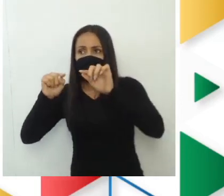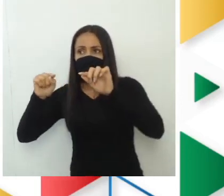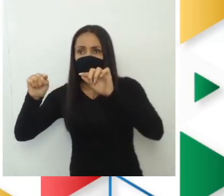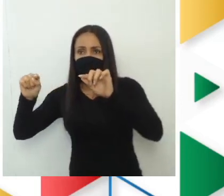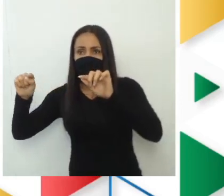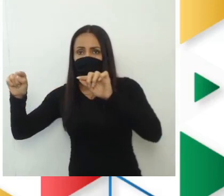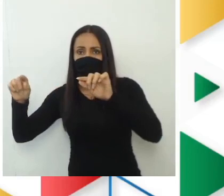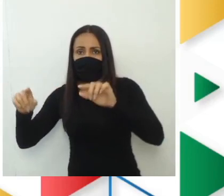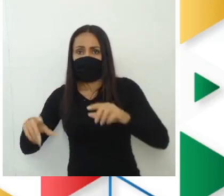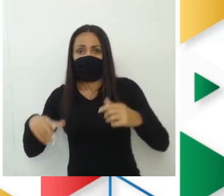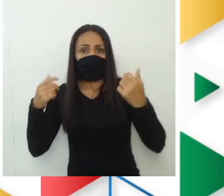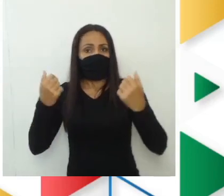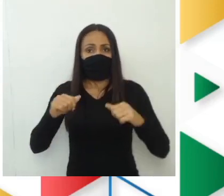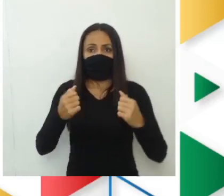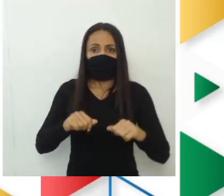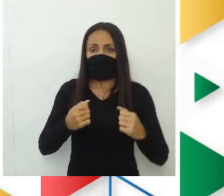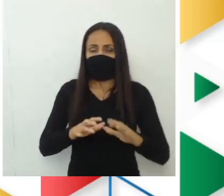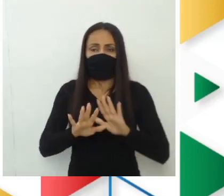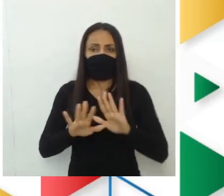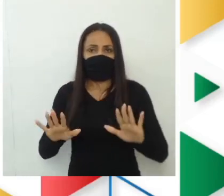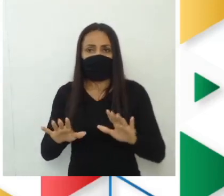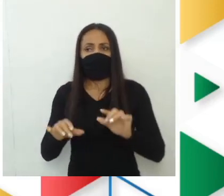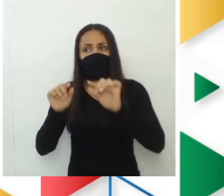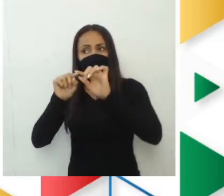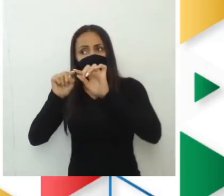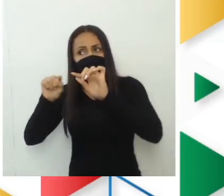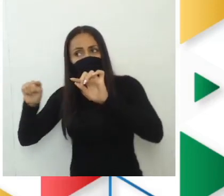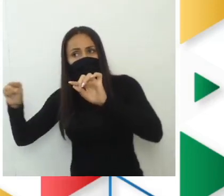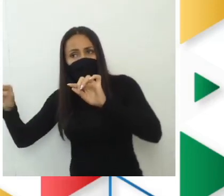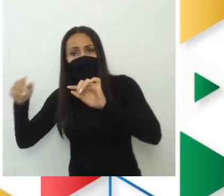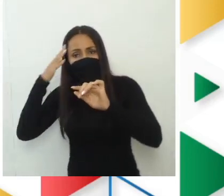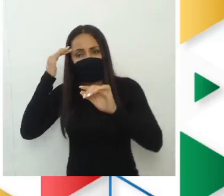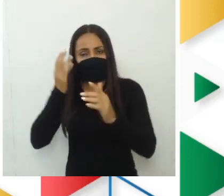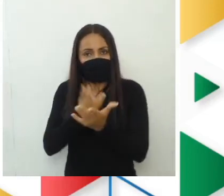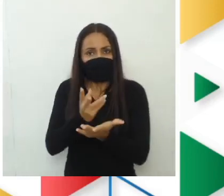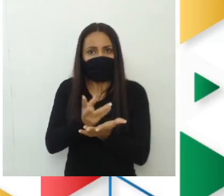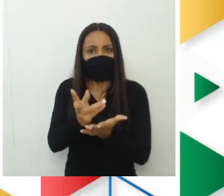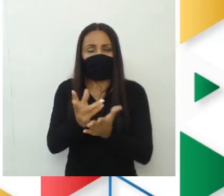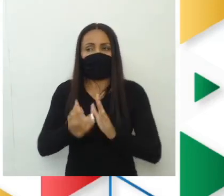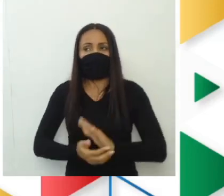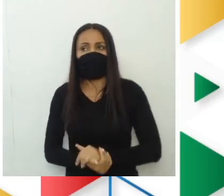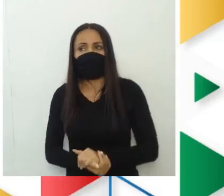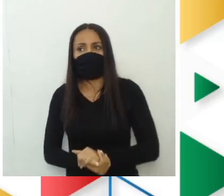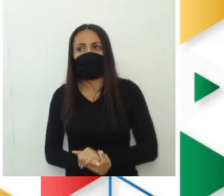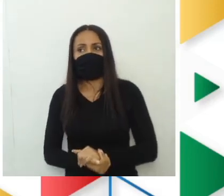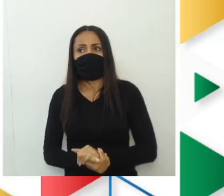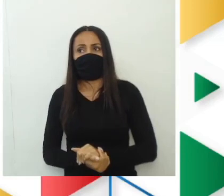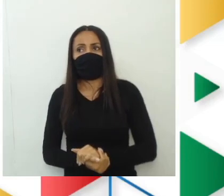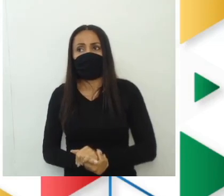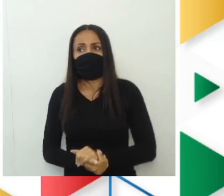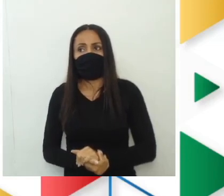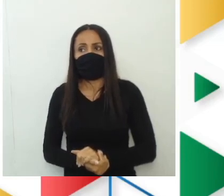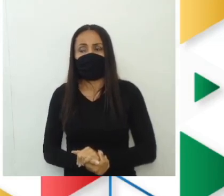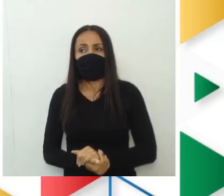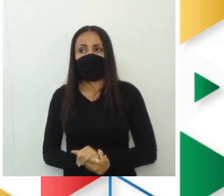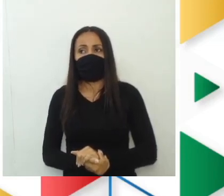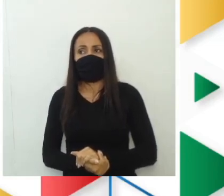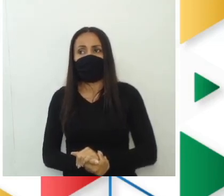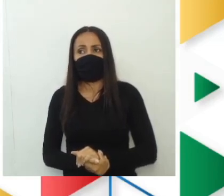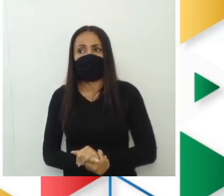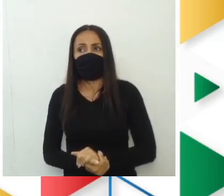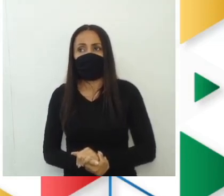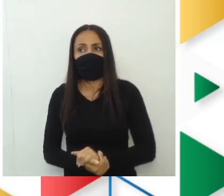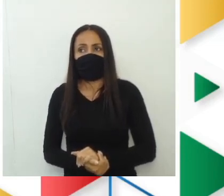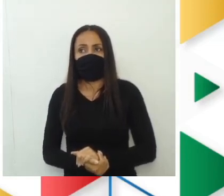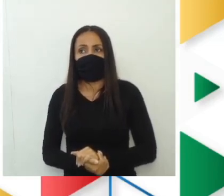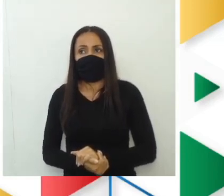aquela reticência. Se liga aí, tá? E também não esquece que cada intervalo desses são iguais, ok? Então se eu boto